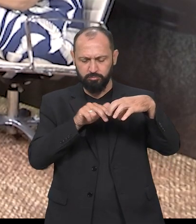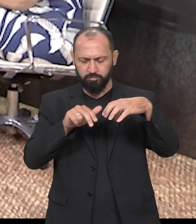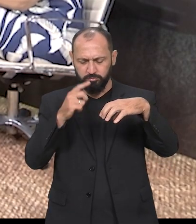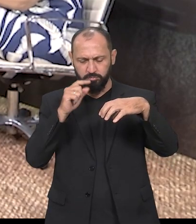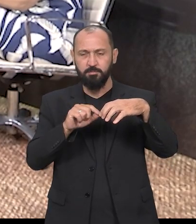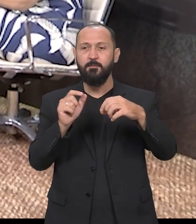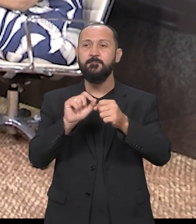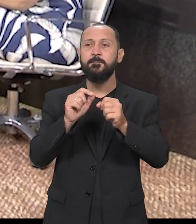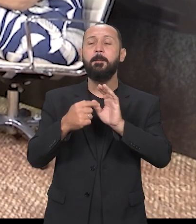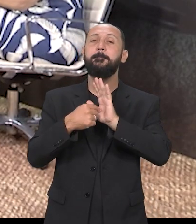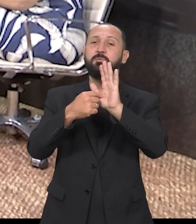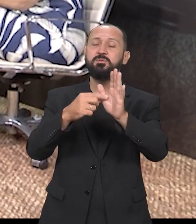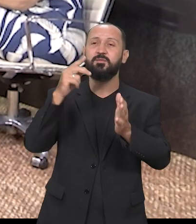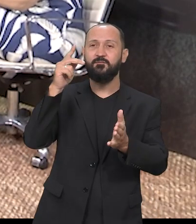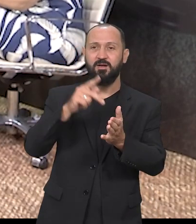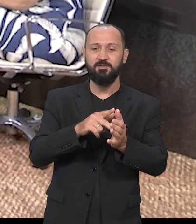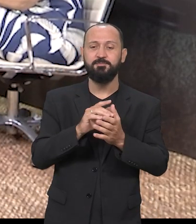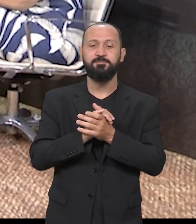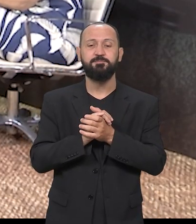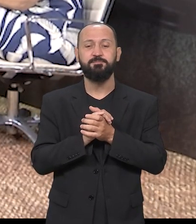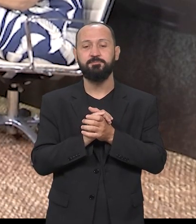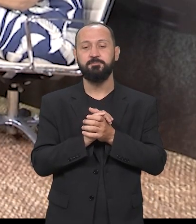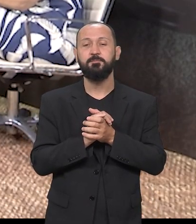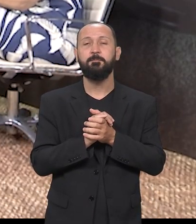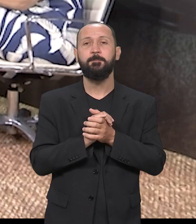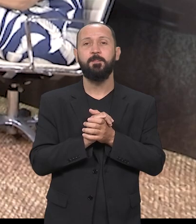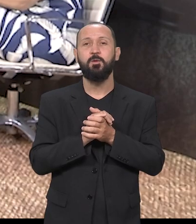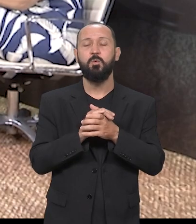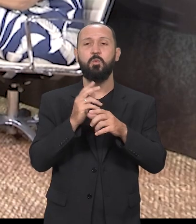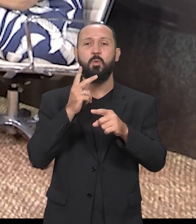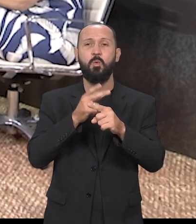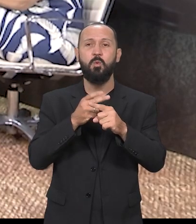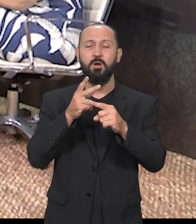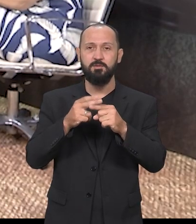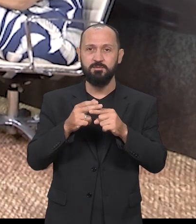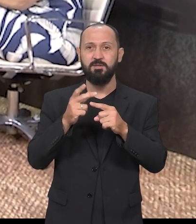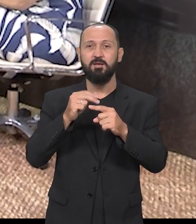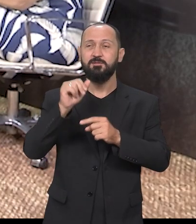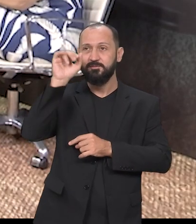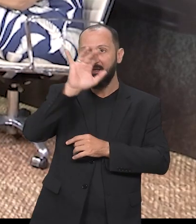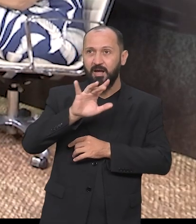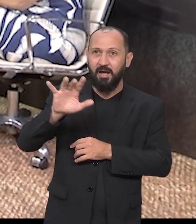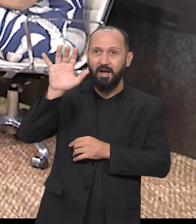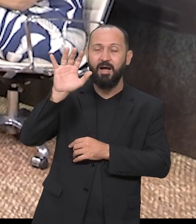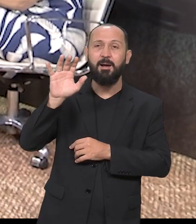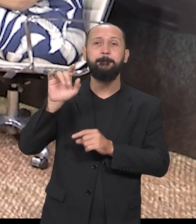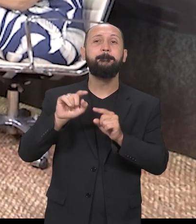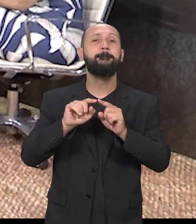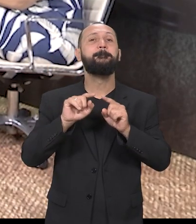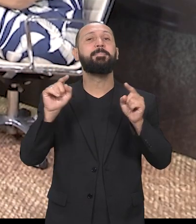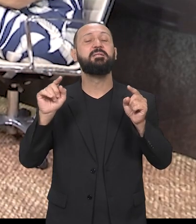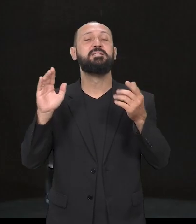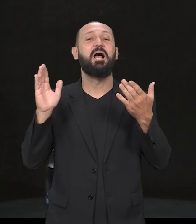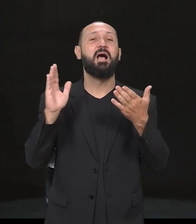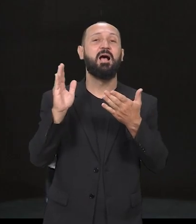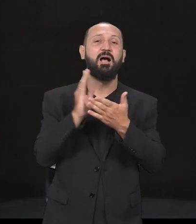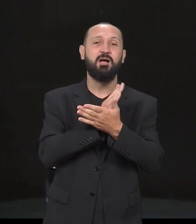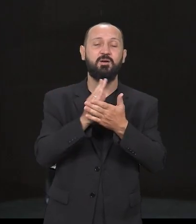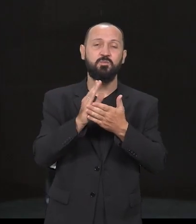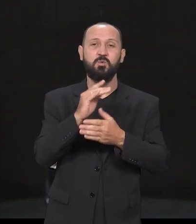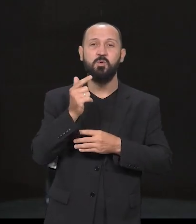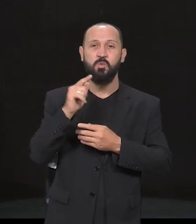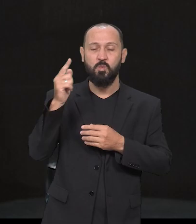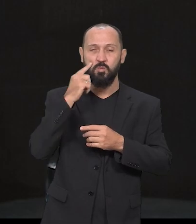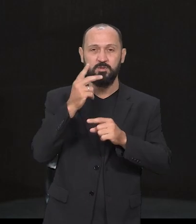alcance para trazer a verdade, né? Isso que é... O seriado, muitas vezes, ele fantasia, mas